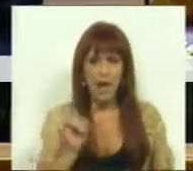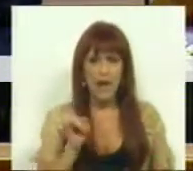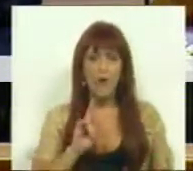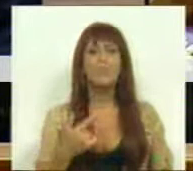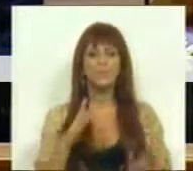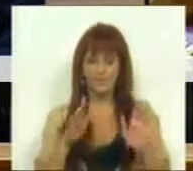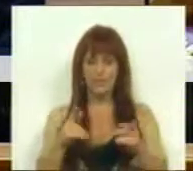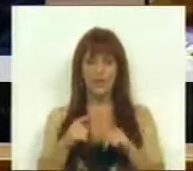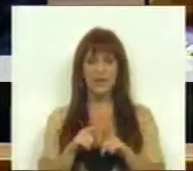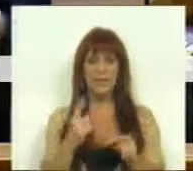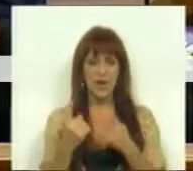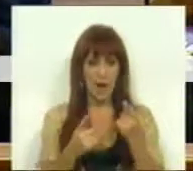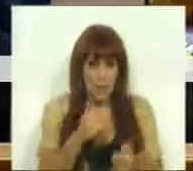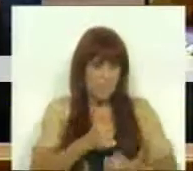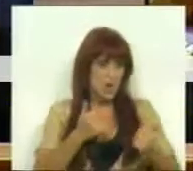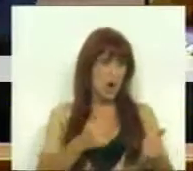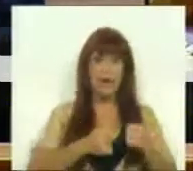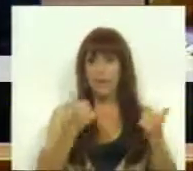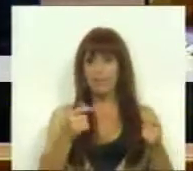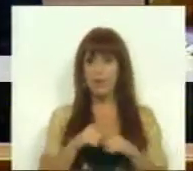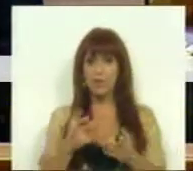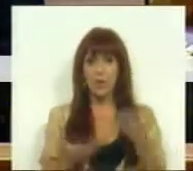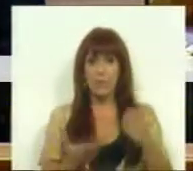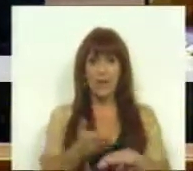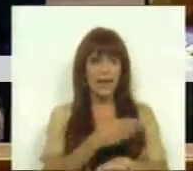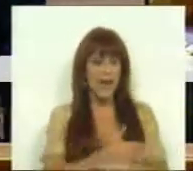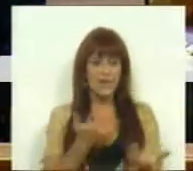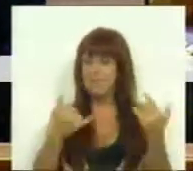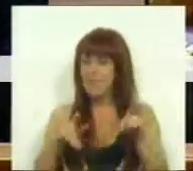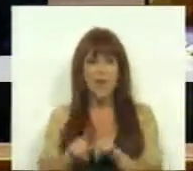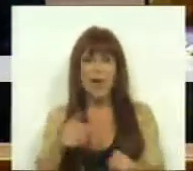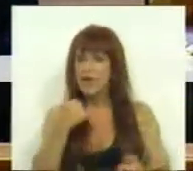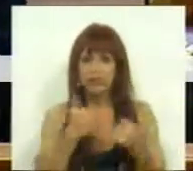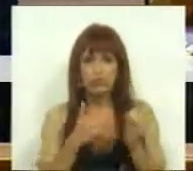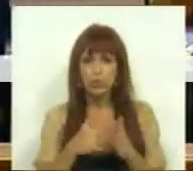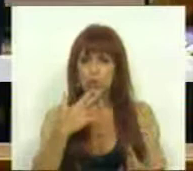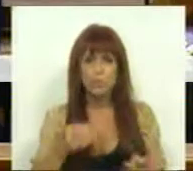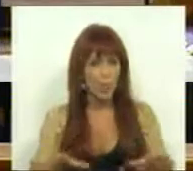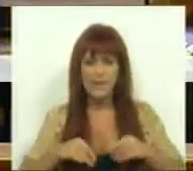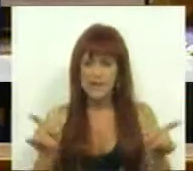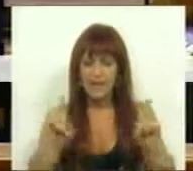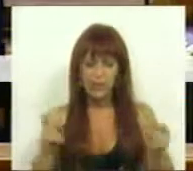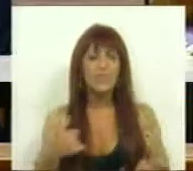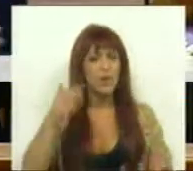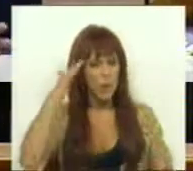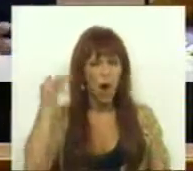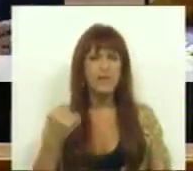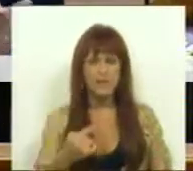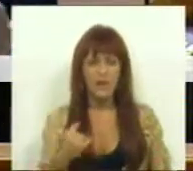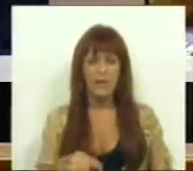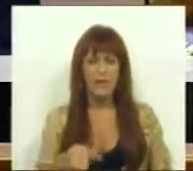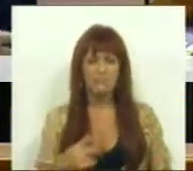Mas nem todos. Ou seja, temos aqui algo que é melhor e ainda bem do que estava previsto, mas não foi tudo acolhido. E eu julgo que há aqui